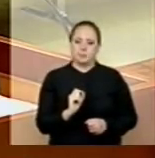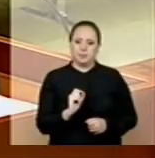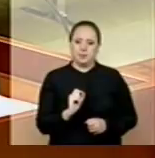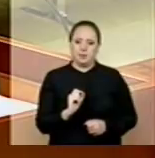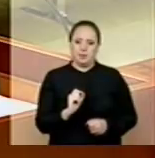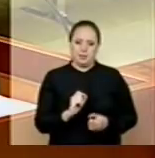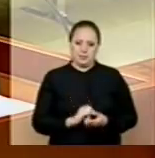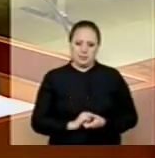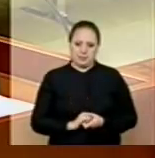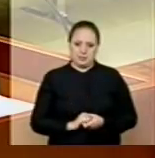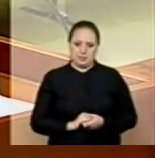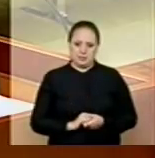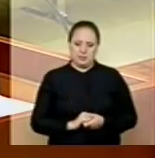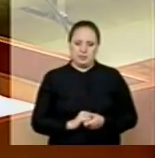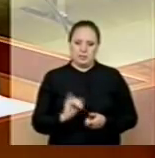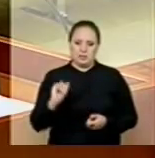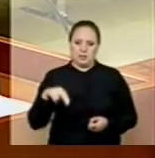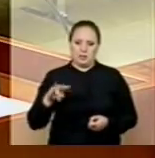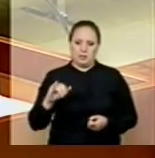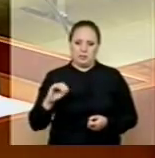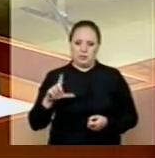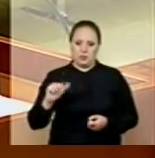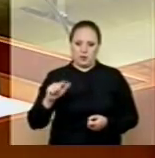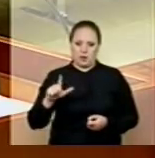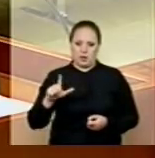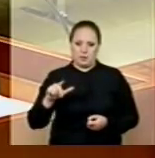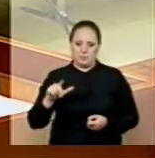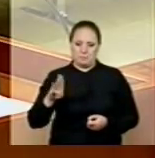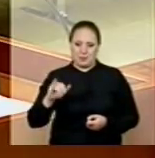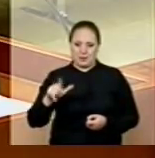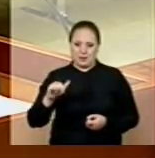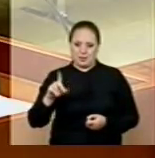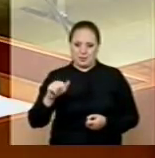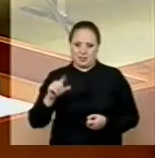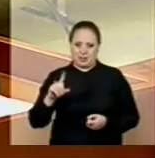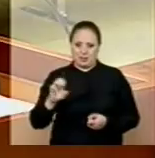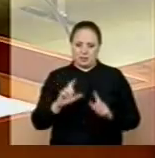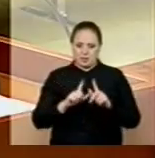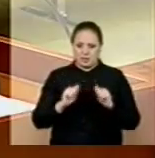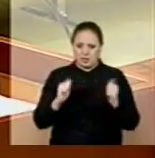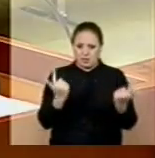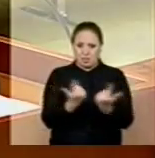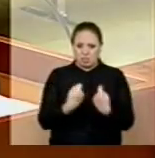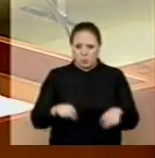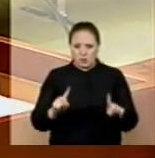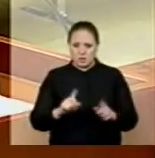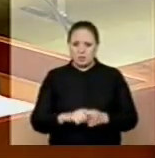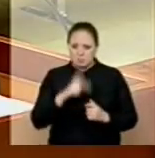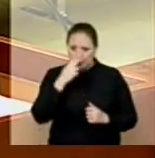imunidade, a inviolabilidade da Assembleia Legislativa não é necessária. Isso, está dito isso na ação.